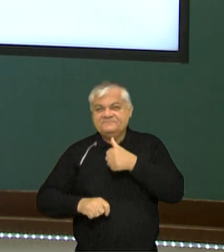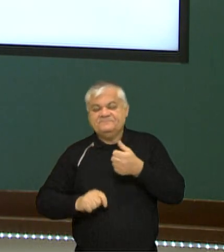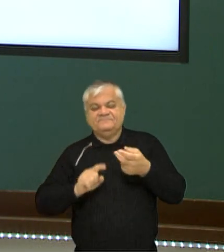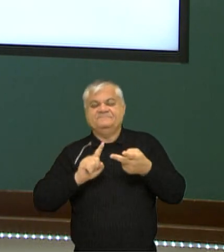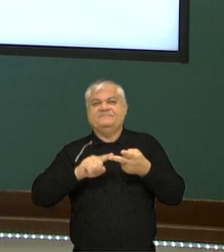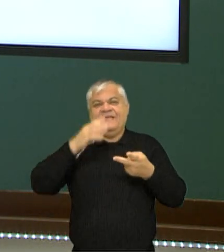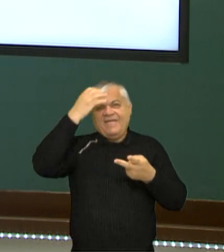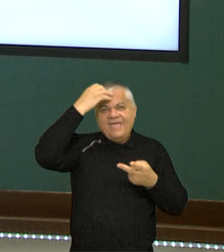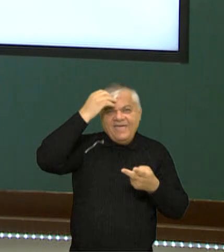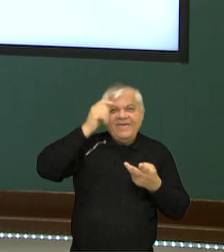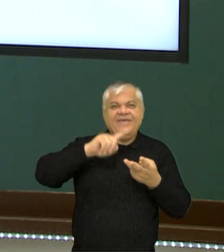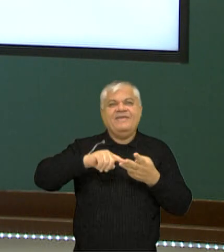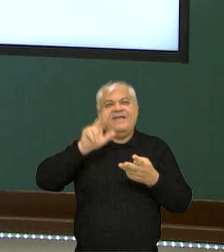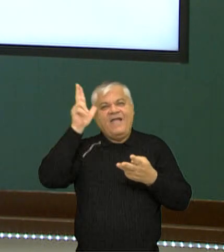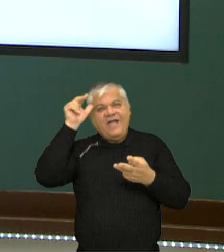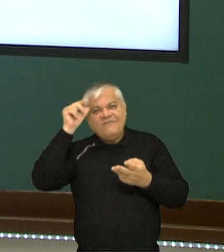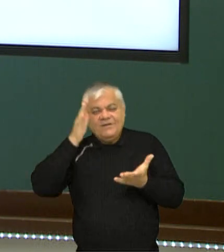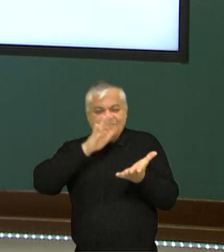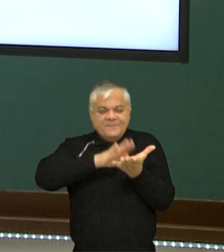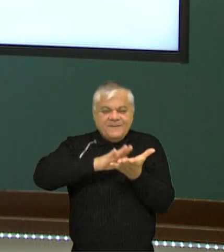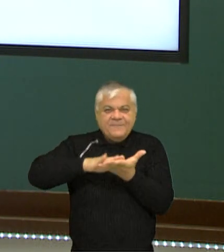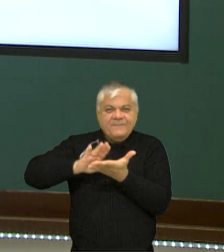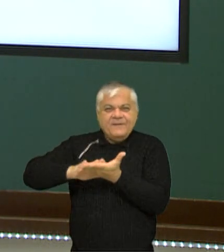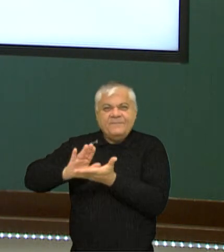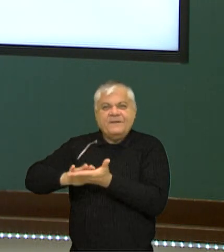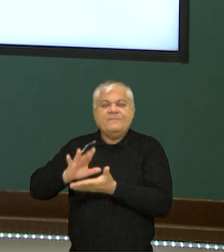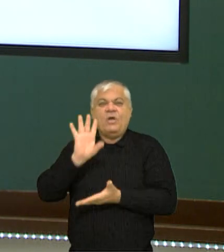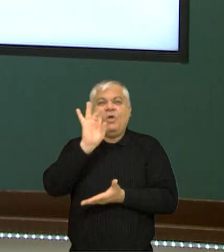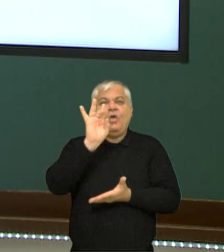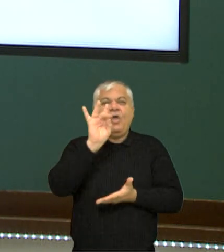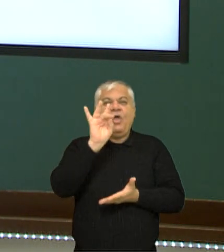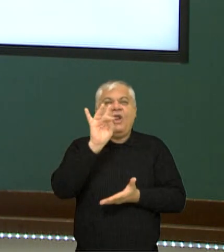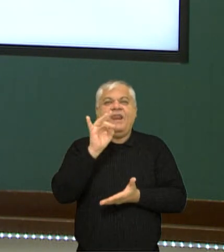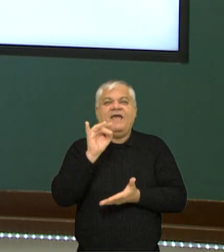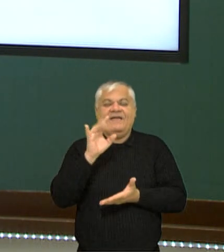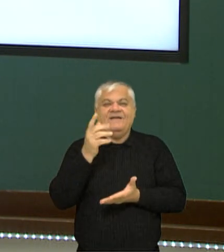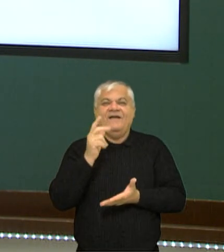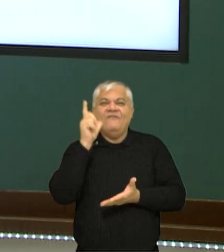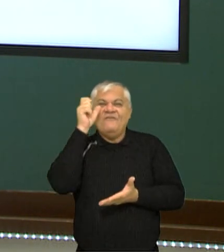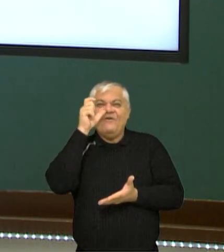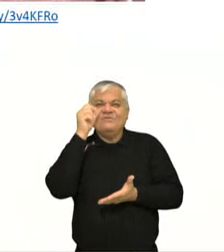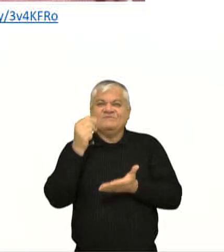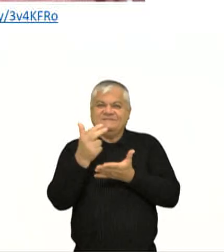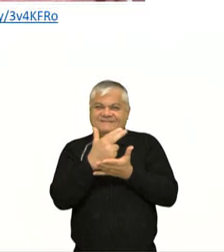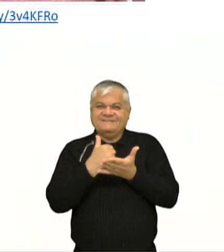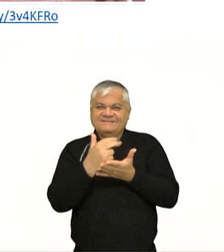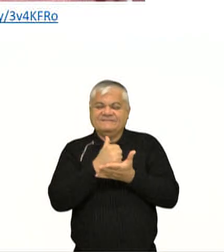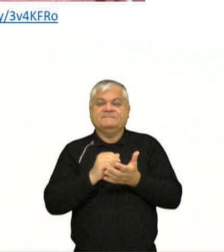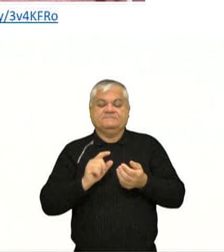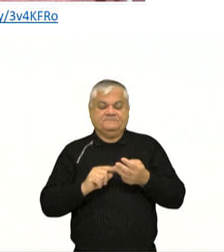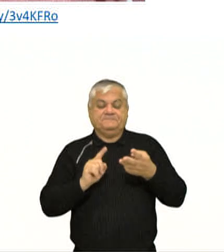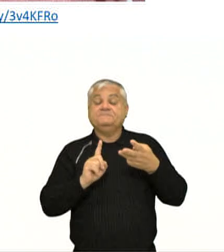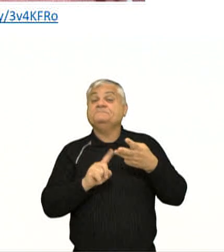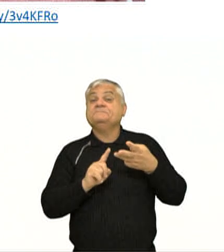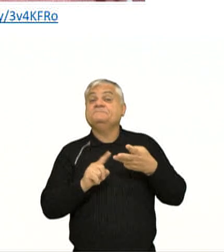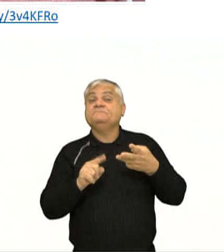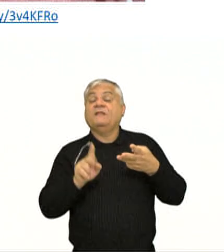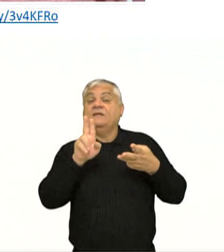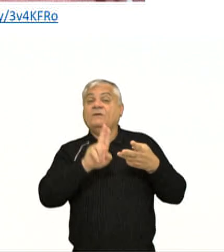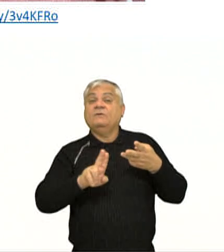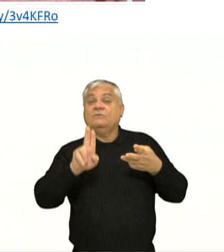suas peças, todas elas com papelão a partir da imagem das peças, tá bom? Você pode também